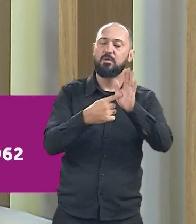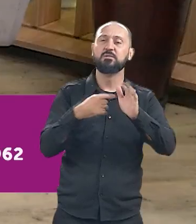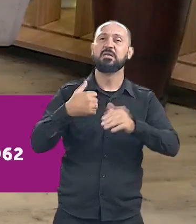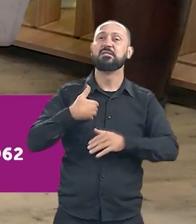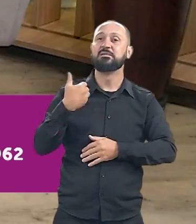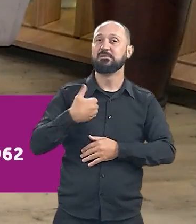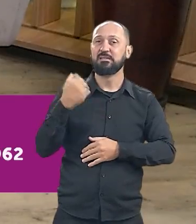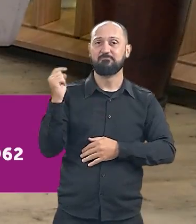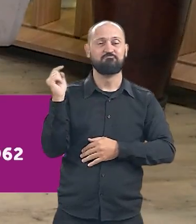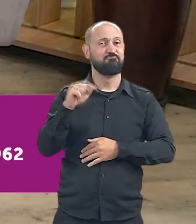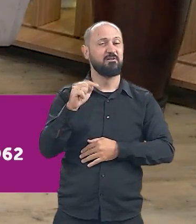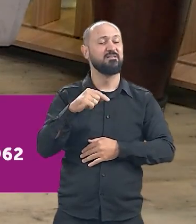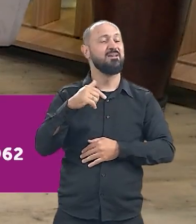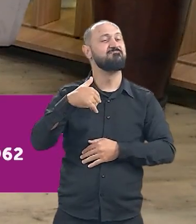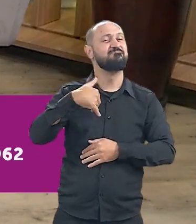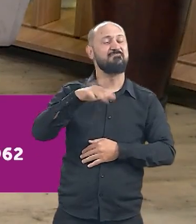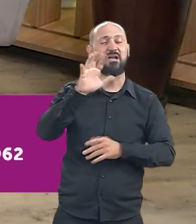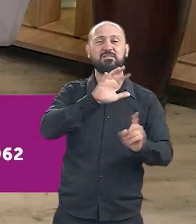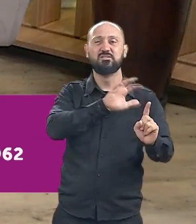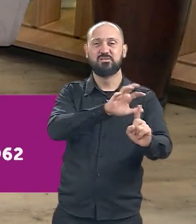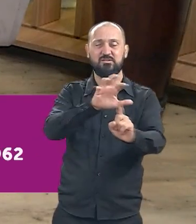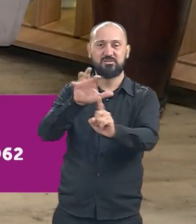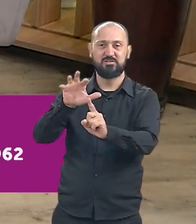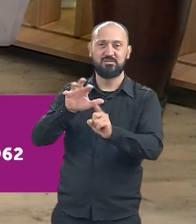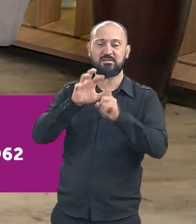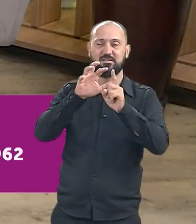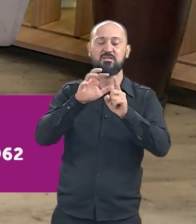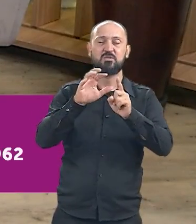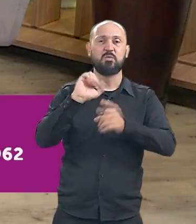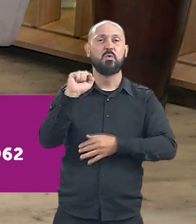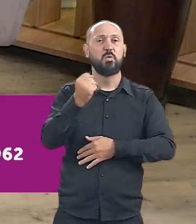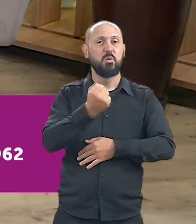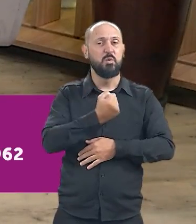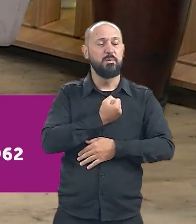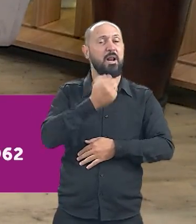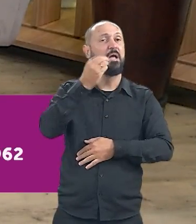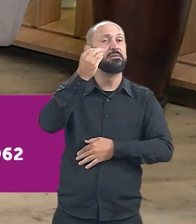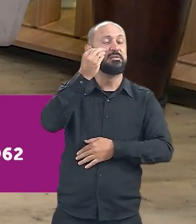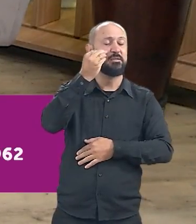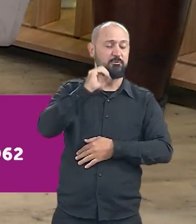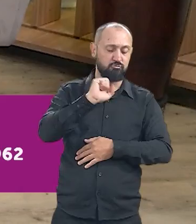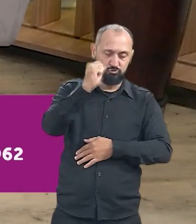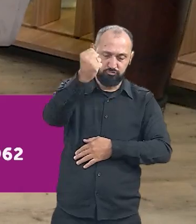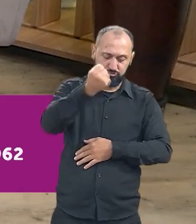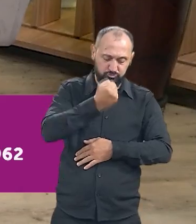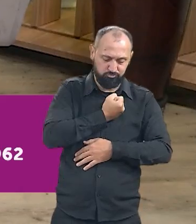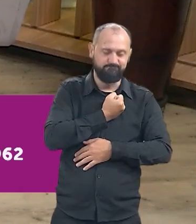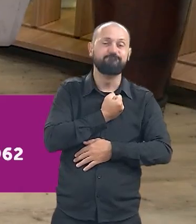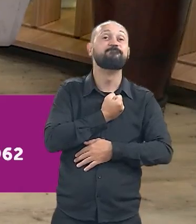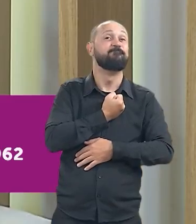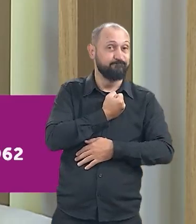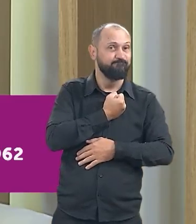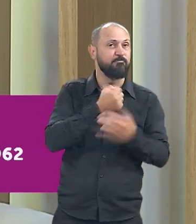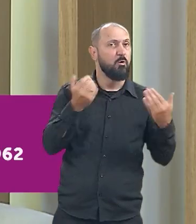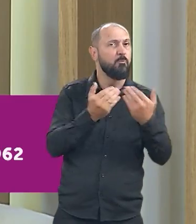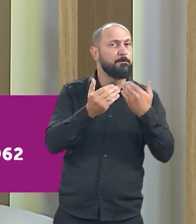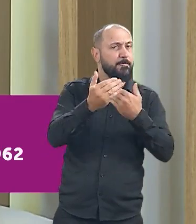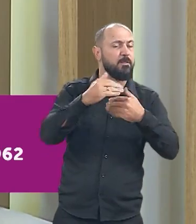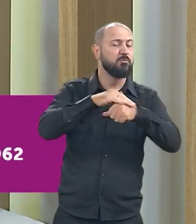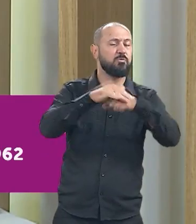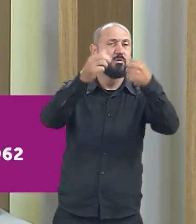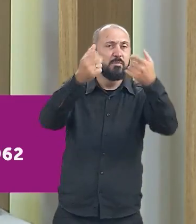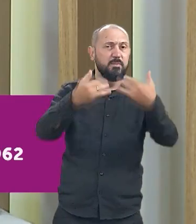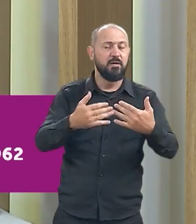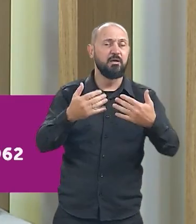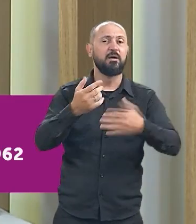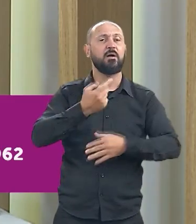etária é a faixa mais atingida pelo suicídio ou pela tentativa de suicídio, né? Então, hoje, como eu disse, nós